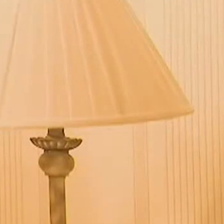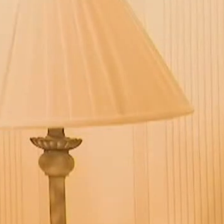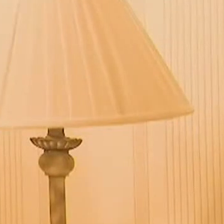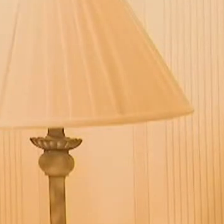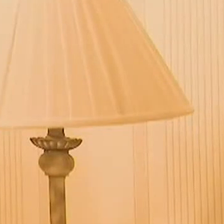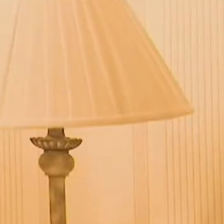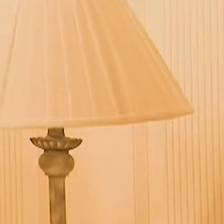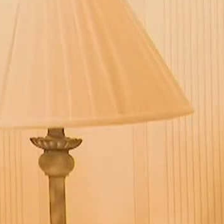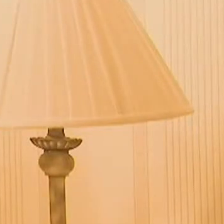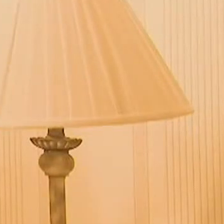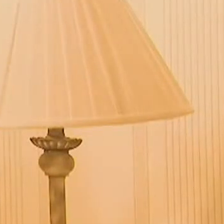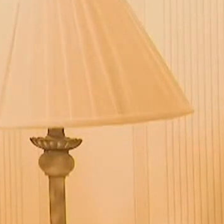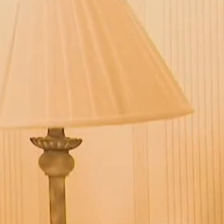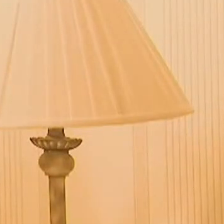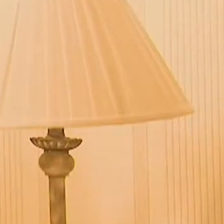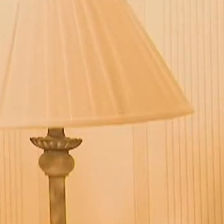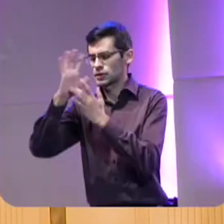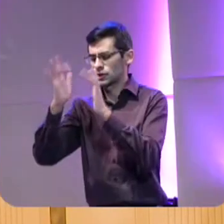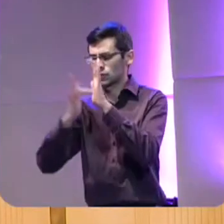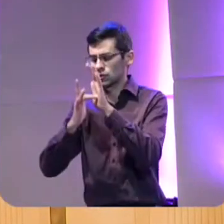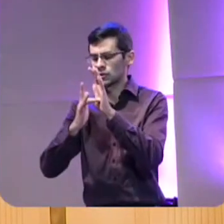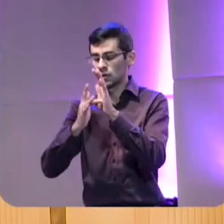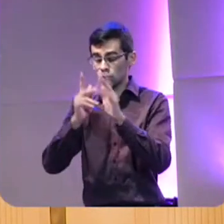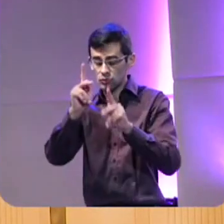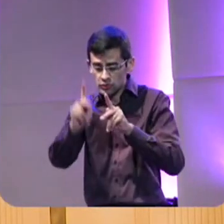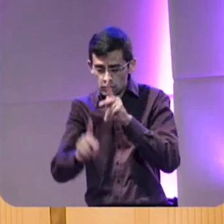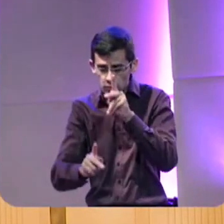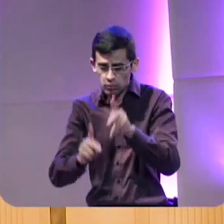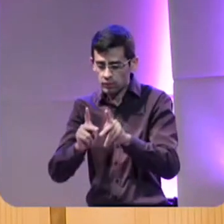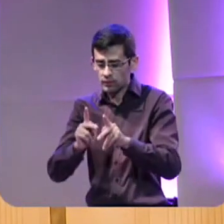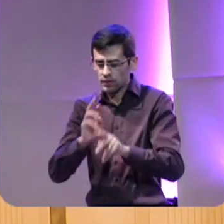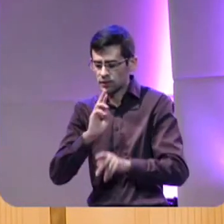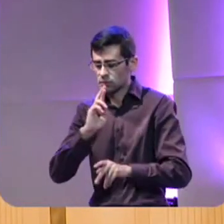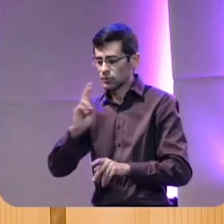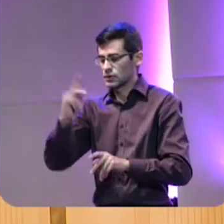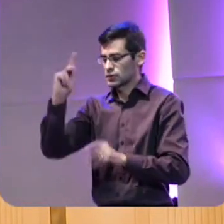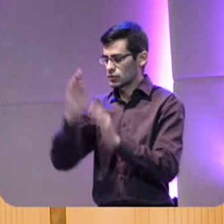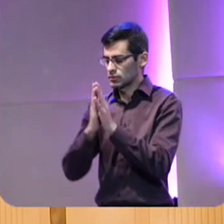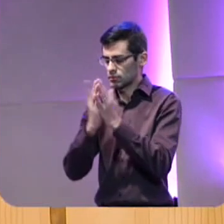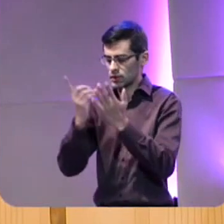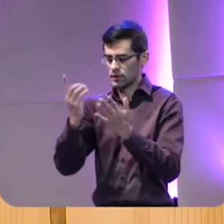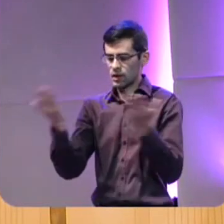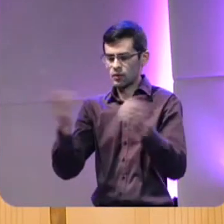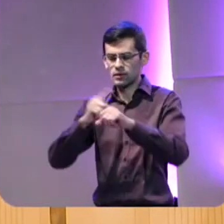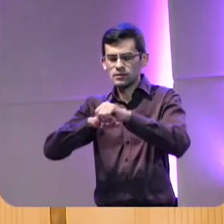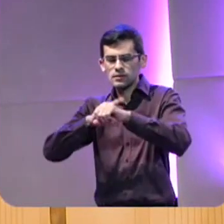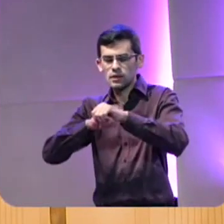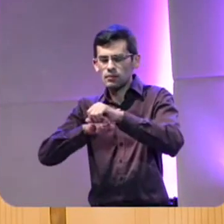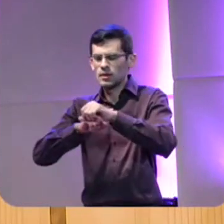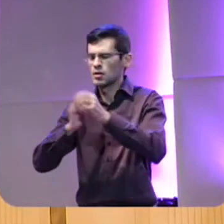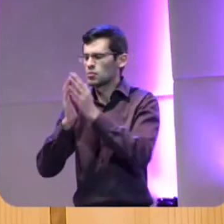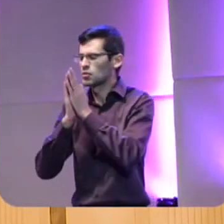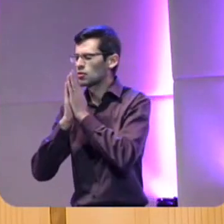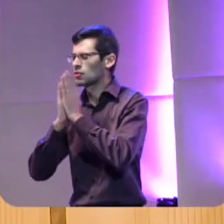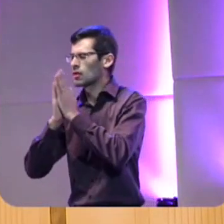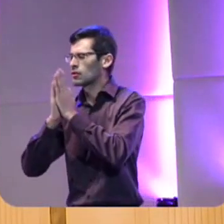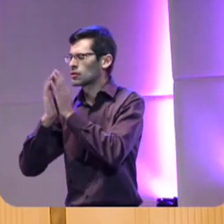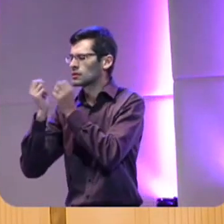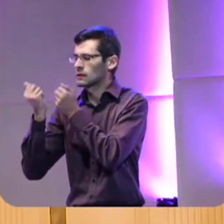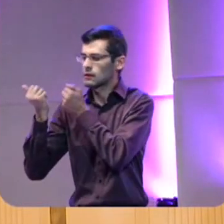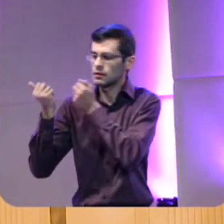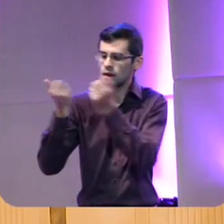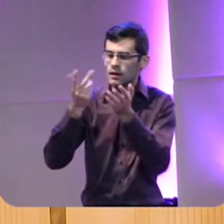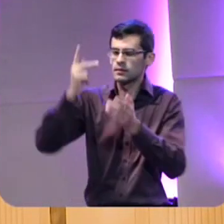Senhor Jesus, está aqui esse teu povo que respondeu a tua palavra. E nessa hora eu quero te pedir, derrama a tua